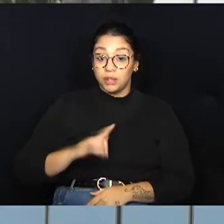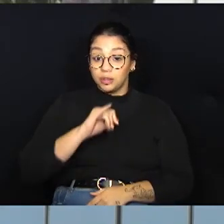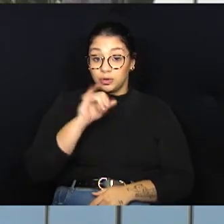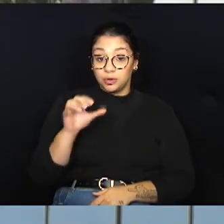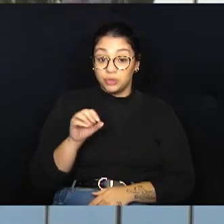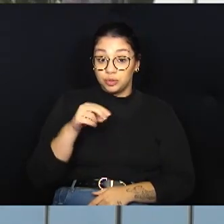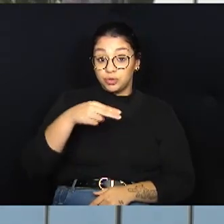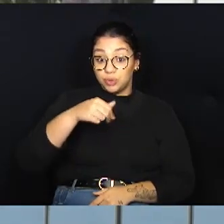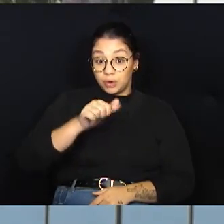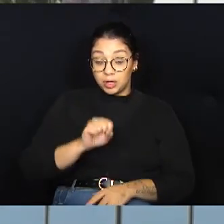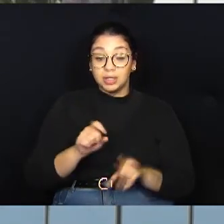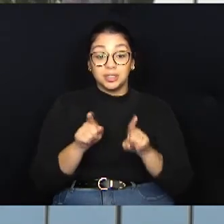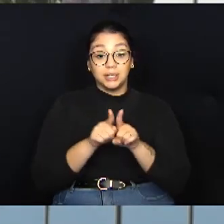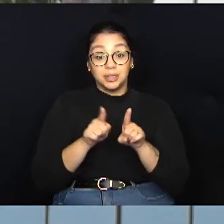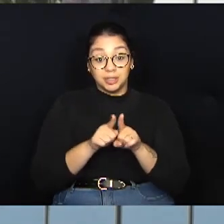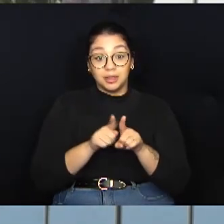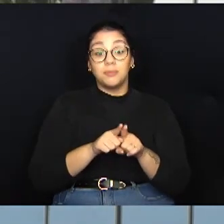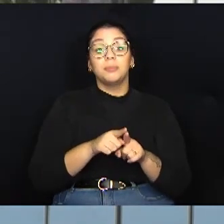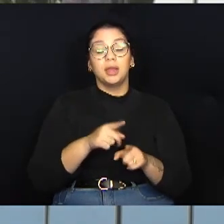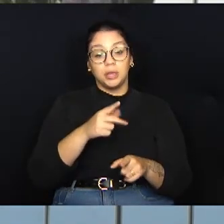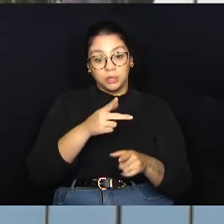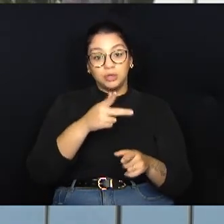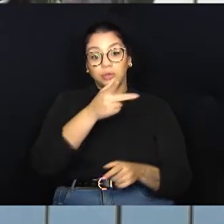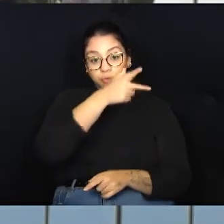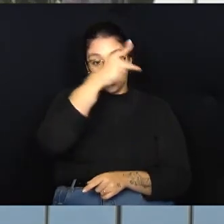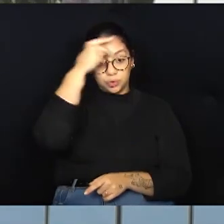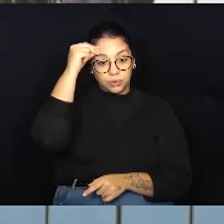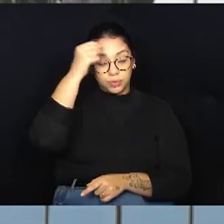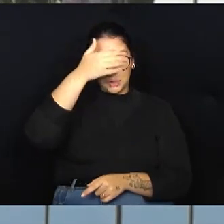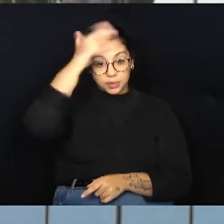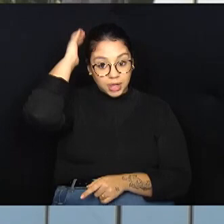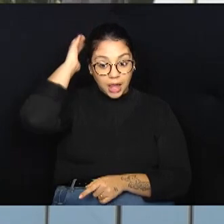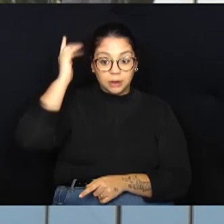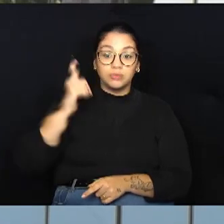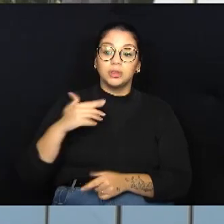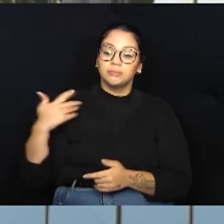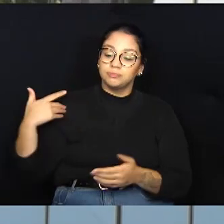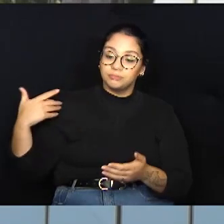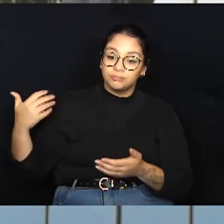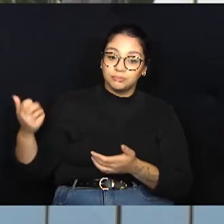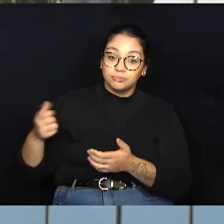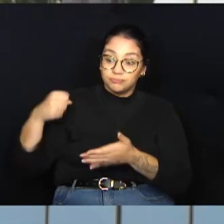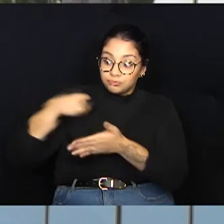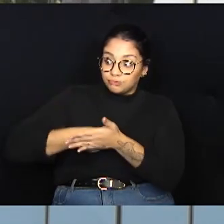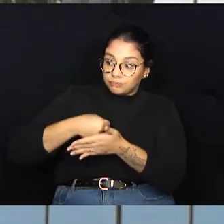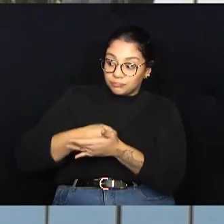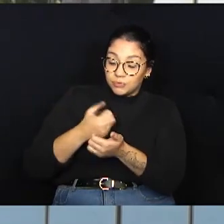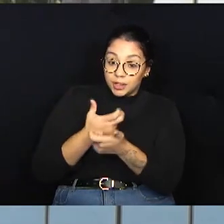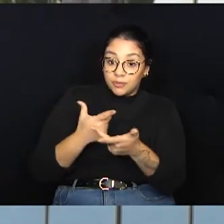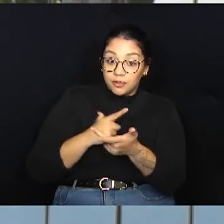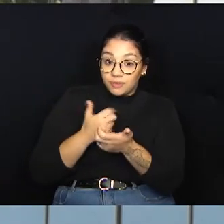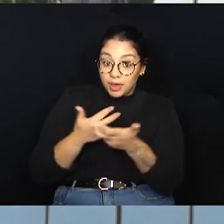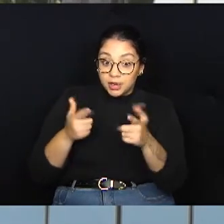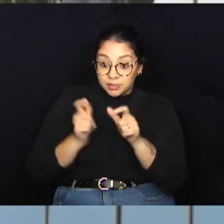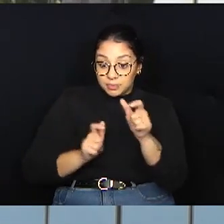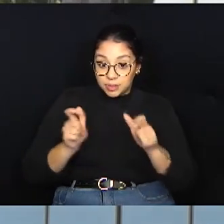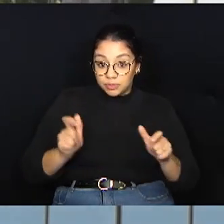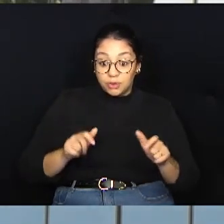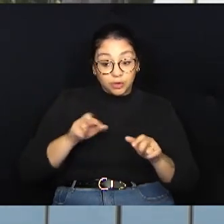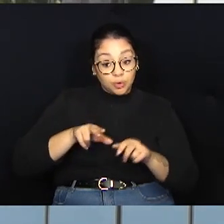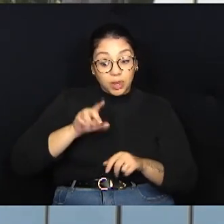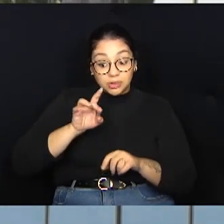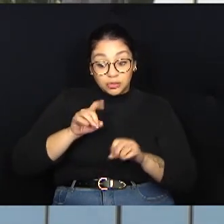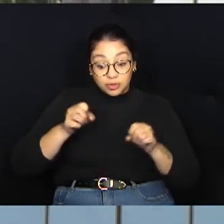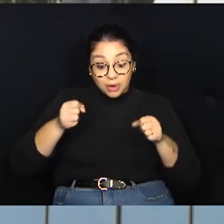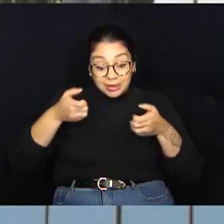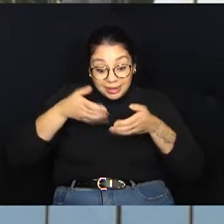que permaneceram em uma batalha contínua, porque nós recebemos pessoas. Então não é só a pessoa que nasce em Campinas,